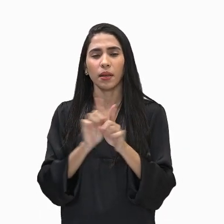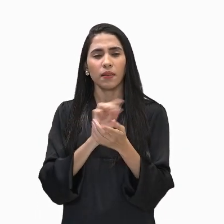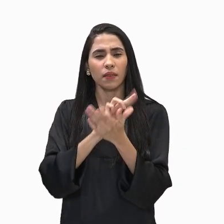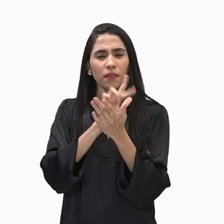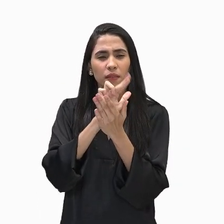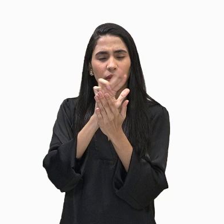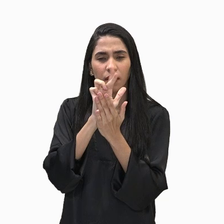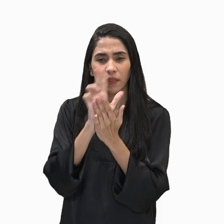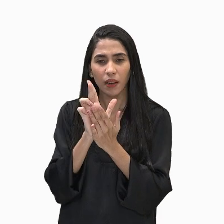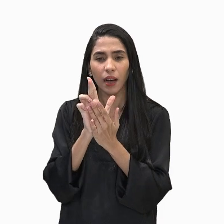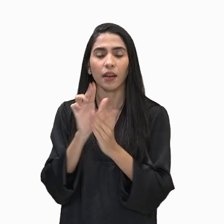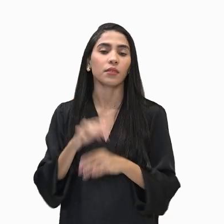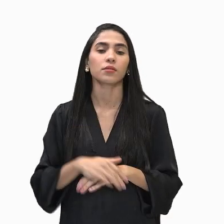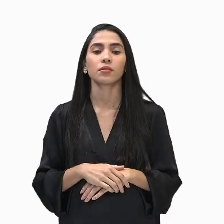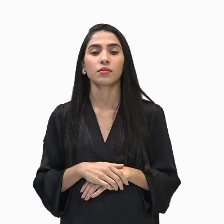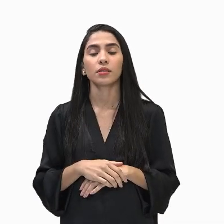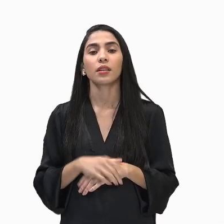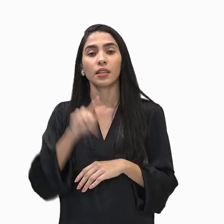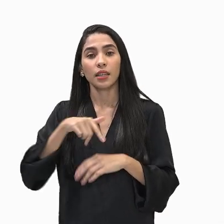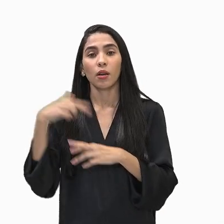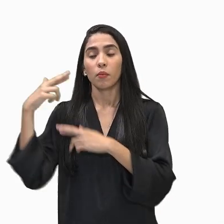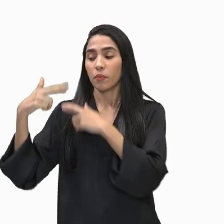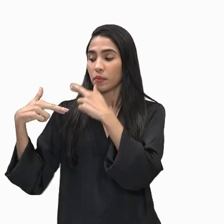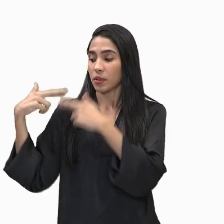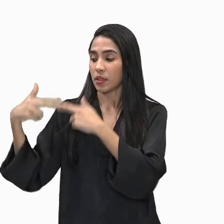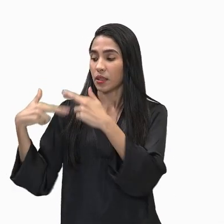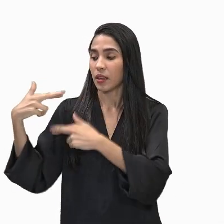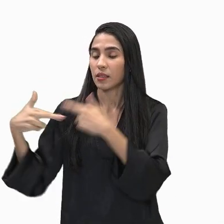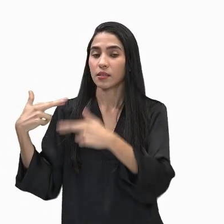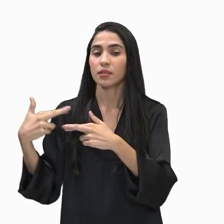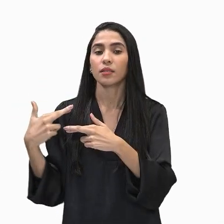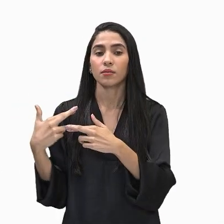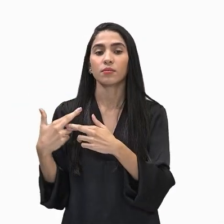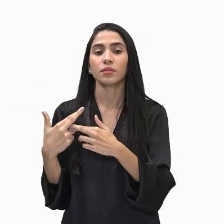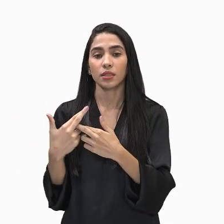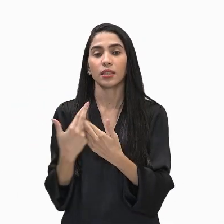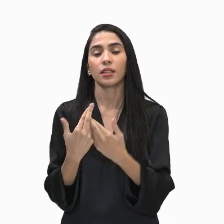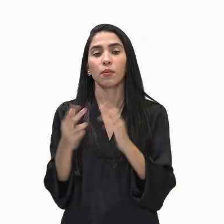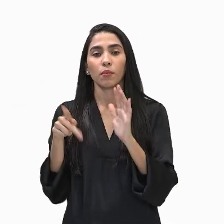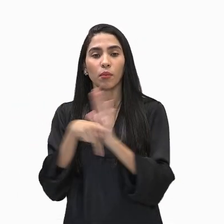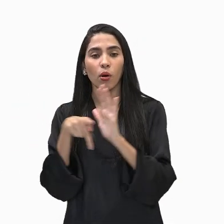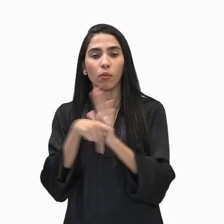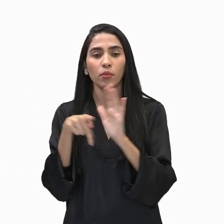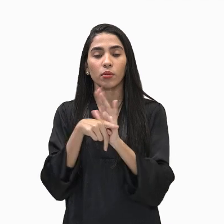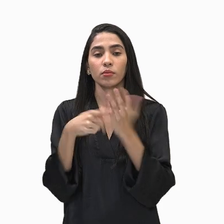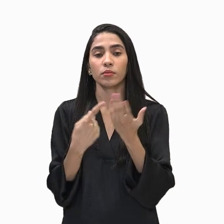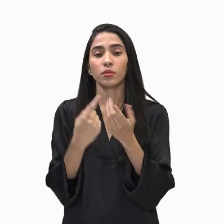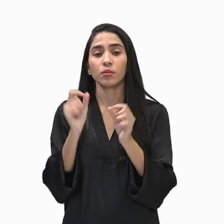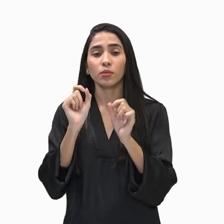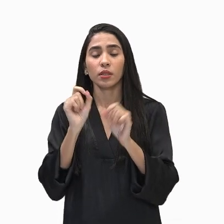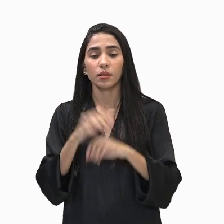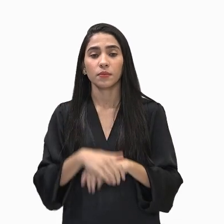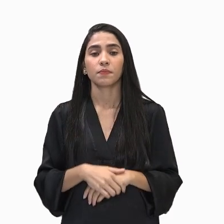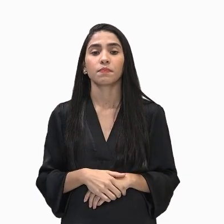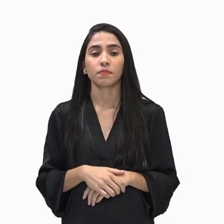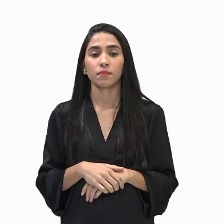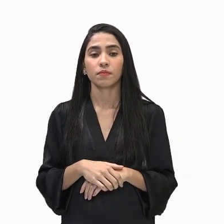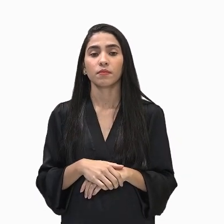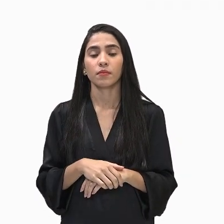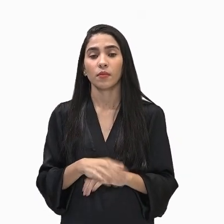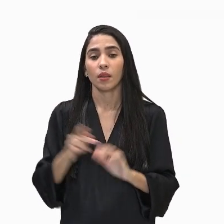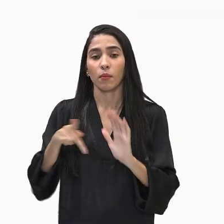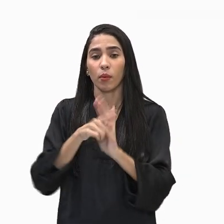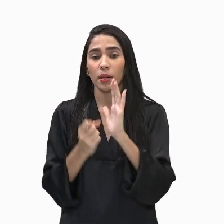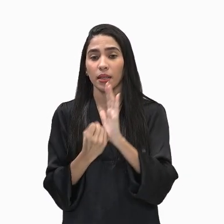que engendram uma geração de seres em estados artificiais que colocam em xeque o quê? A